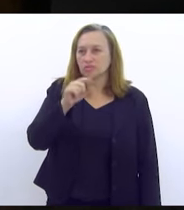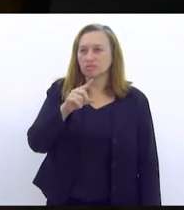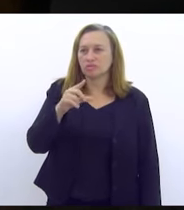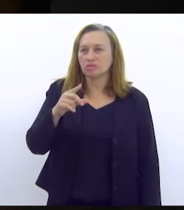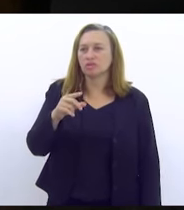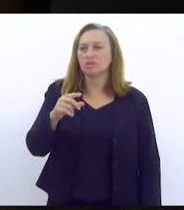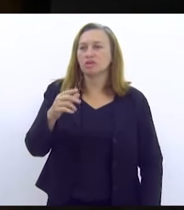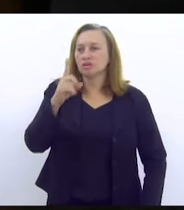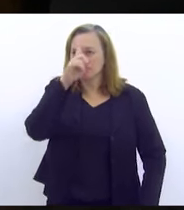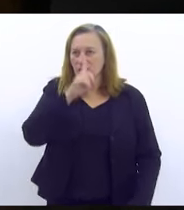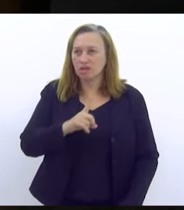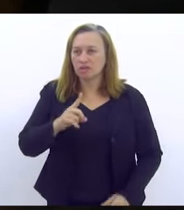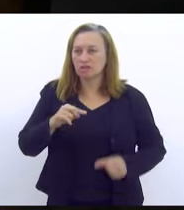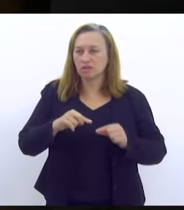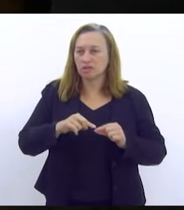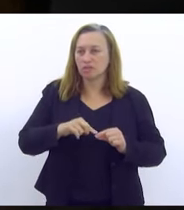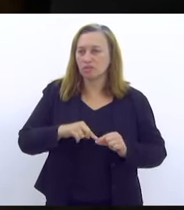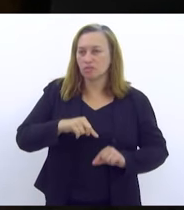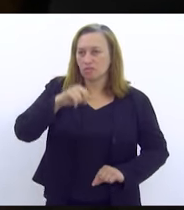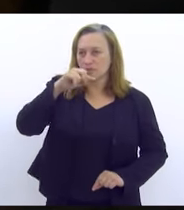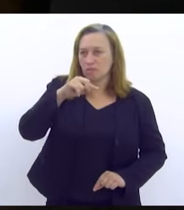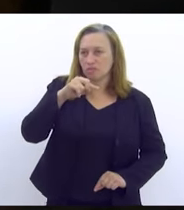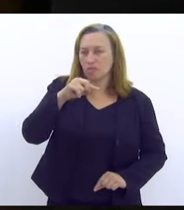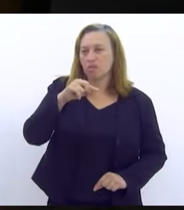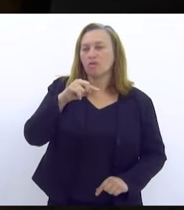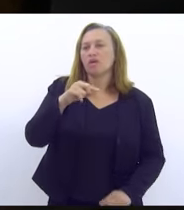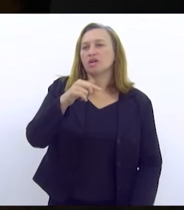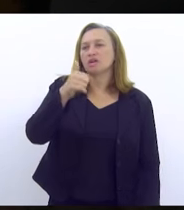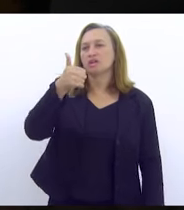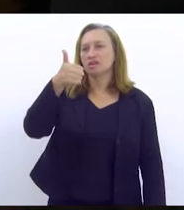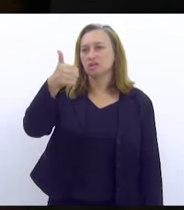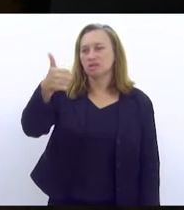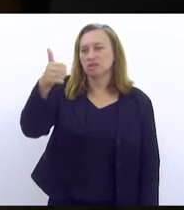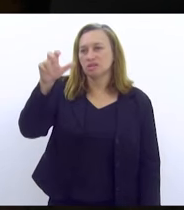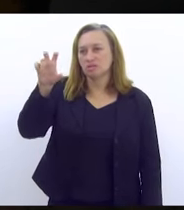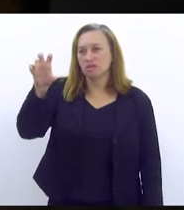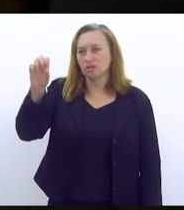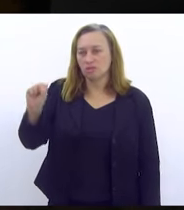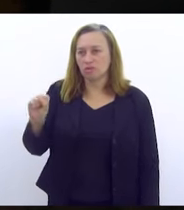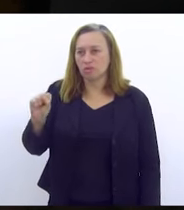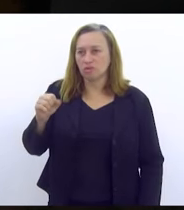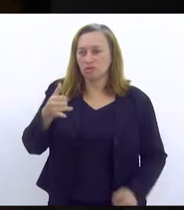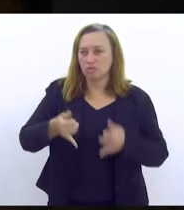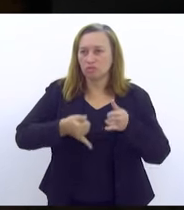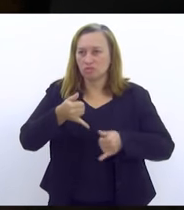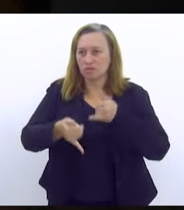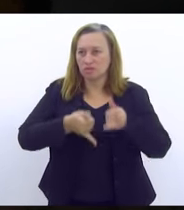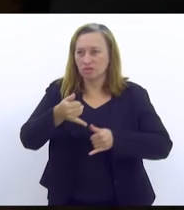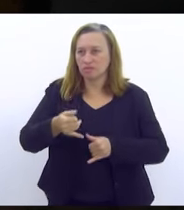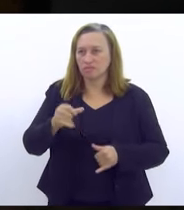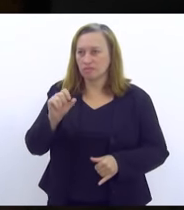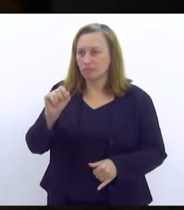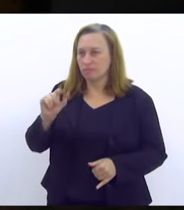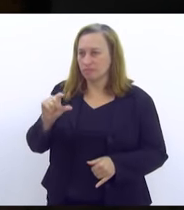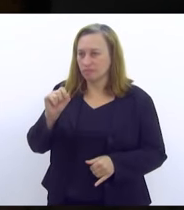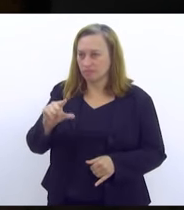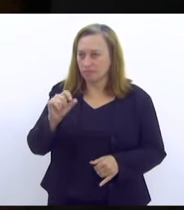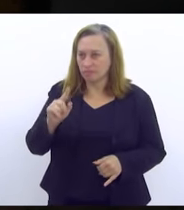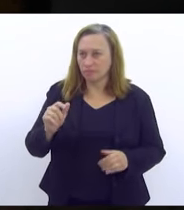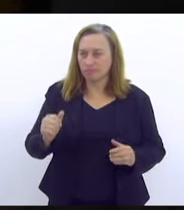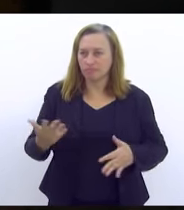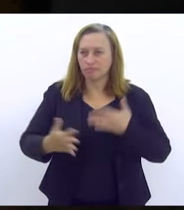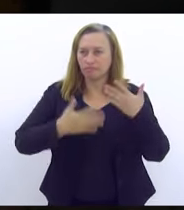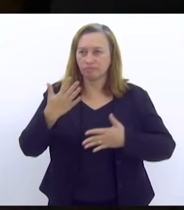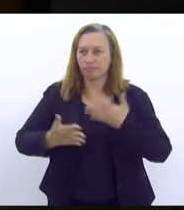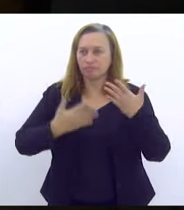uso salto, estou com sapato azul e muito feliz de estar aqui com vocês nessa